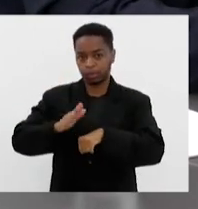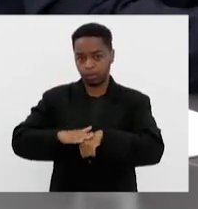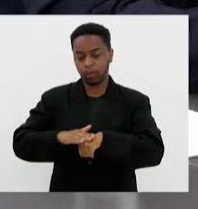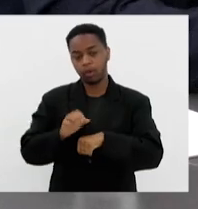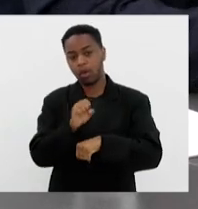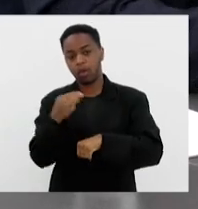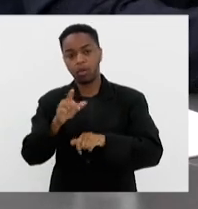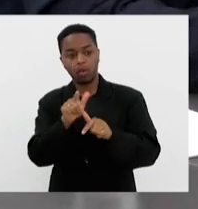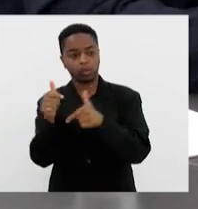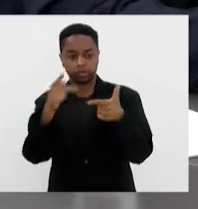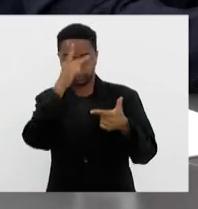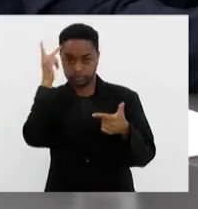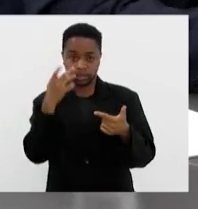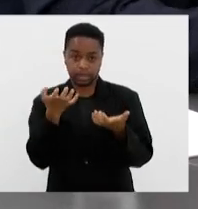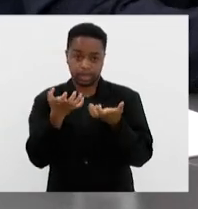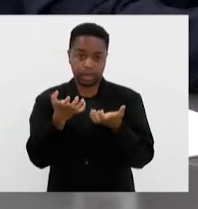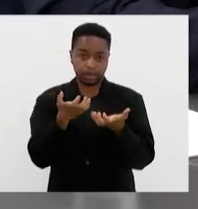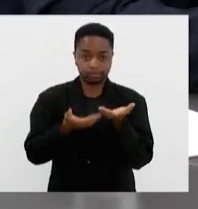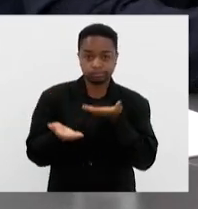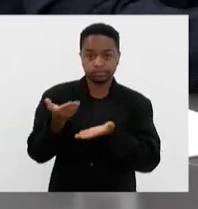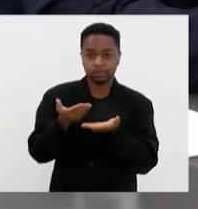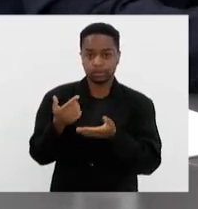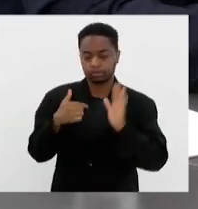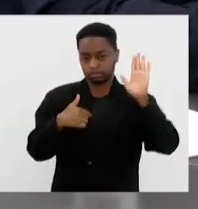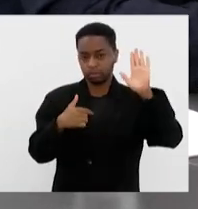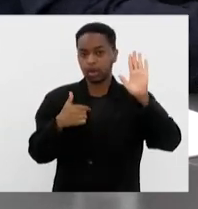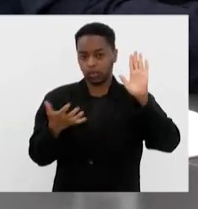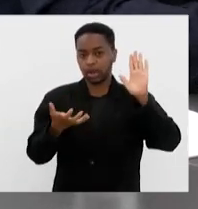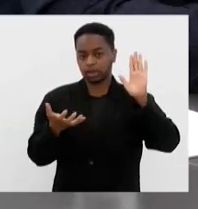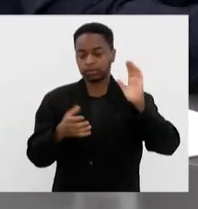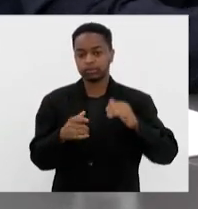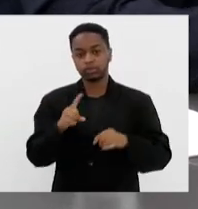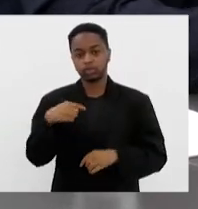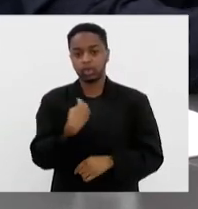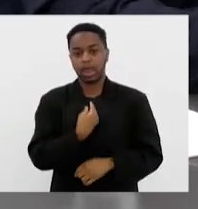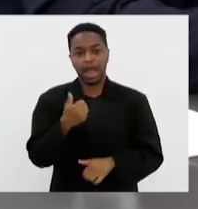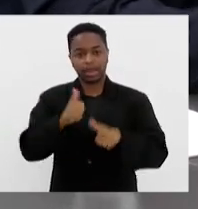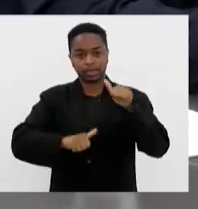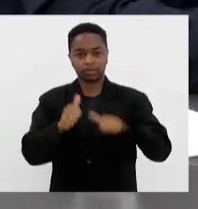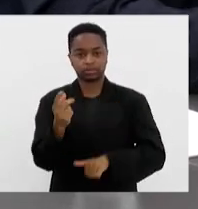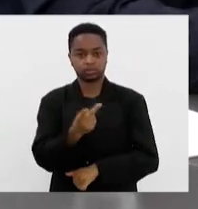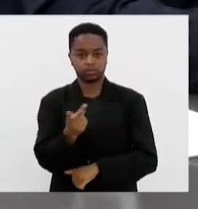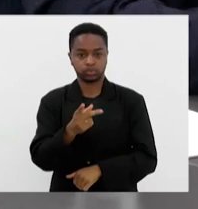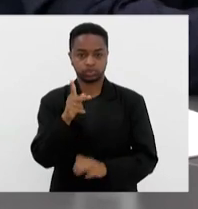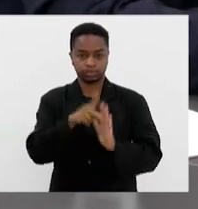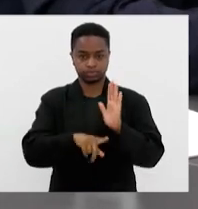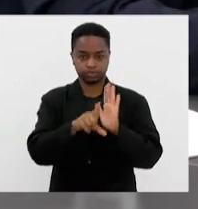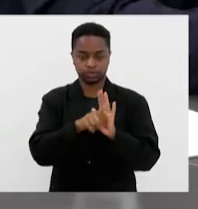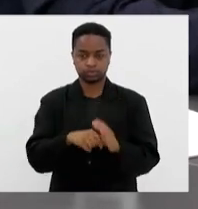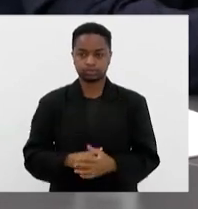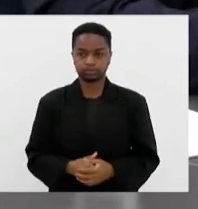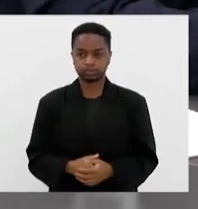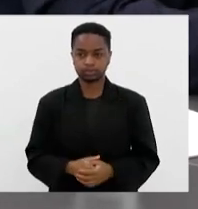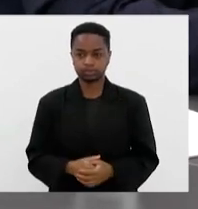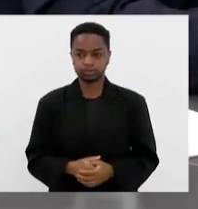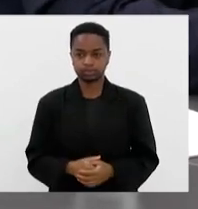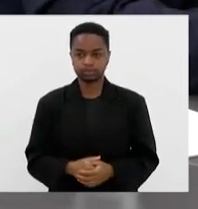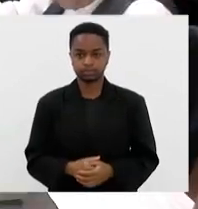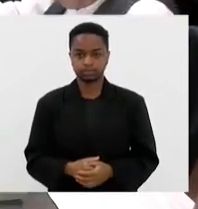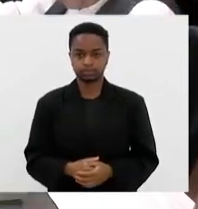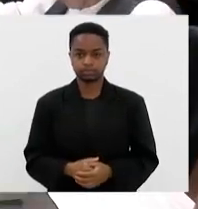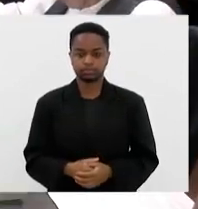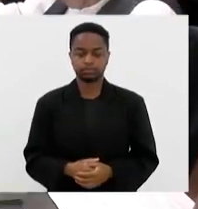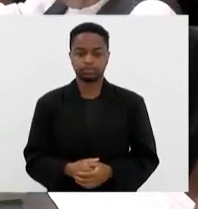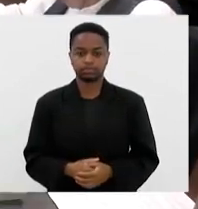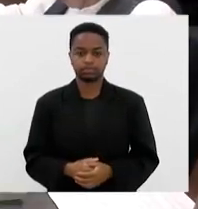quem queira compartilhar a vista. Eu gostaria, presidente. Para que a gente possa fazer análise desses dois projetos. Eu gostaria, presidente, de pedir vista conjunta. Quando